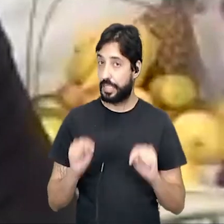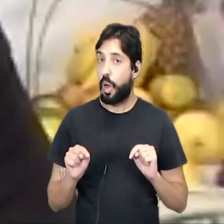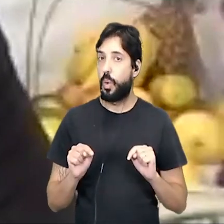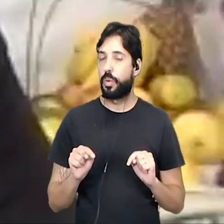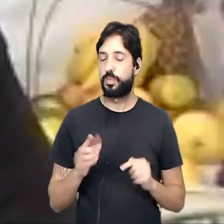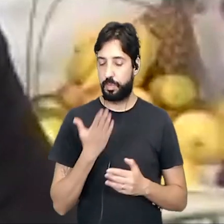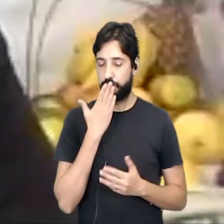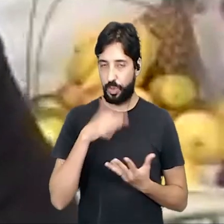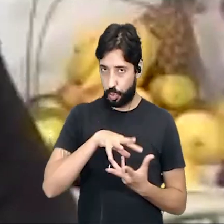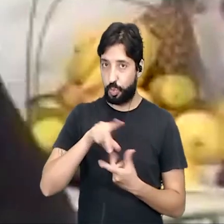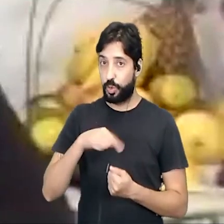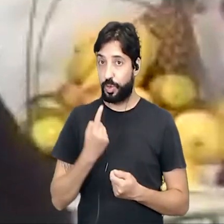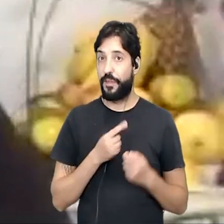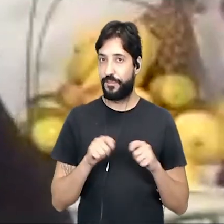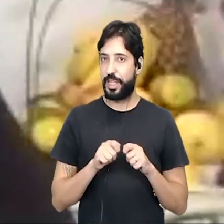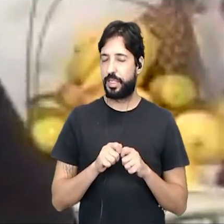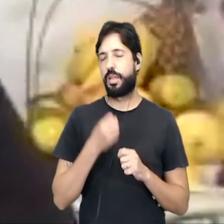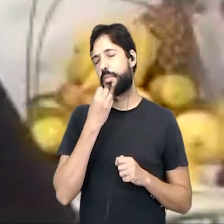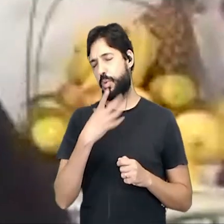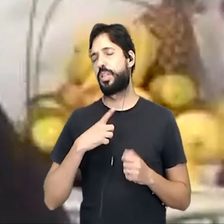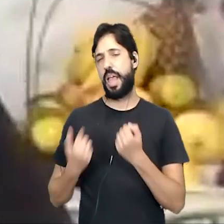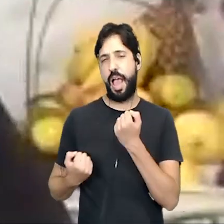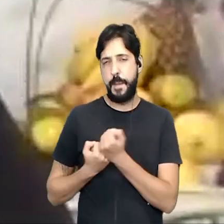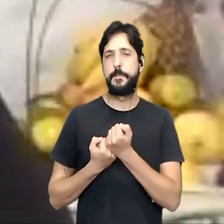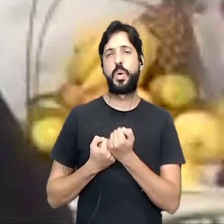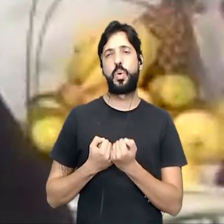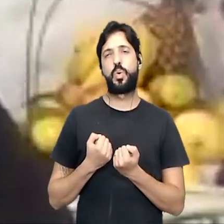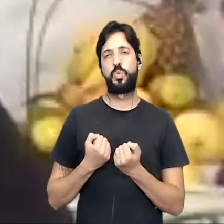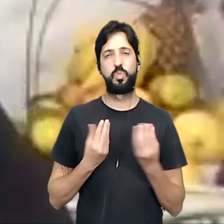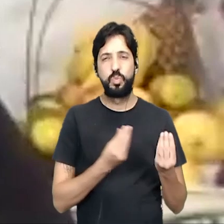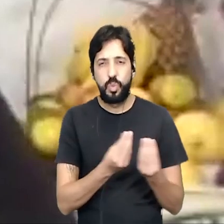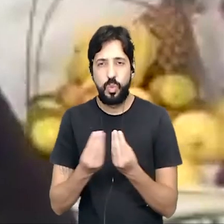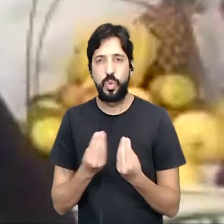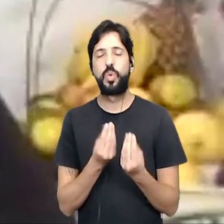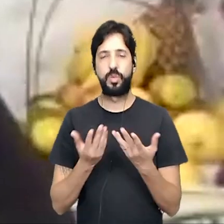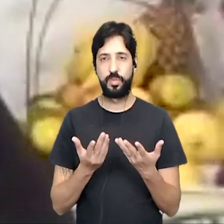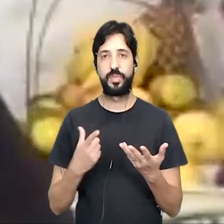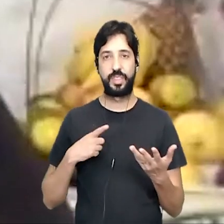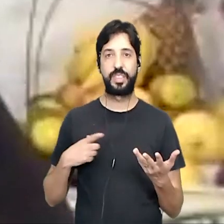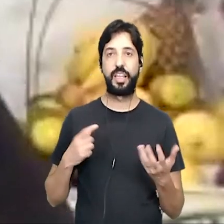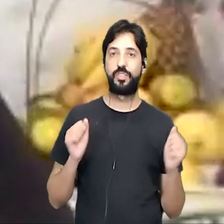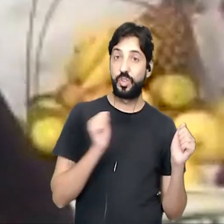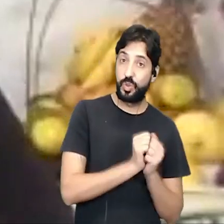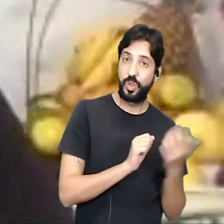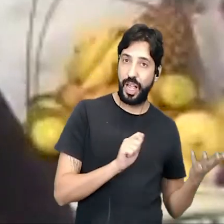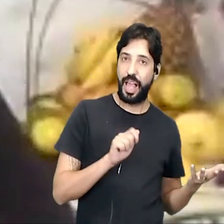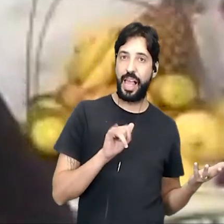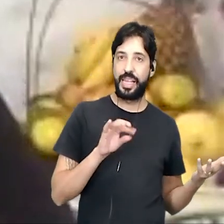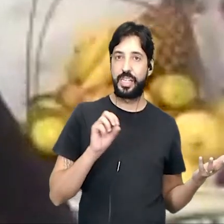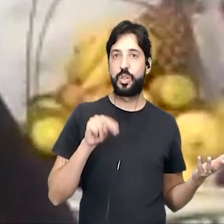invenção. E o Silêncio do Mundo, a gente fez isso, e assim, ainda bem que a gente teve todo esse apoio do Neto, todo